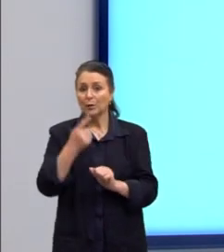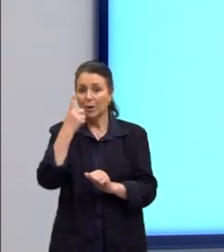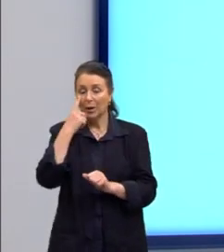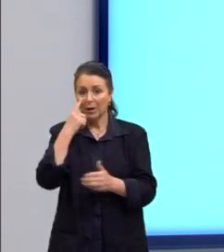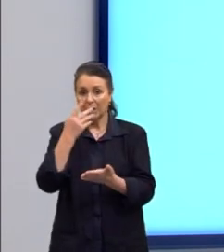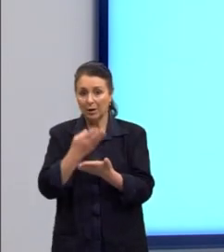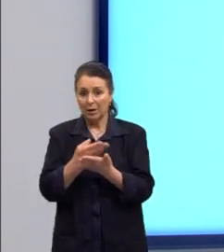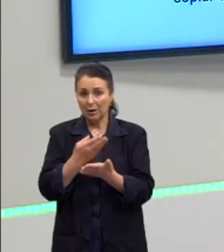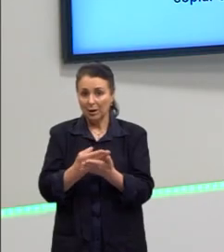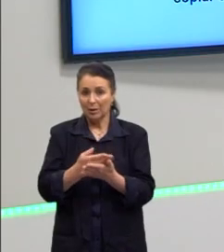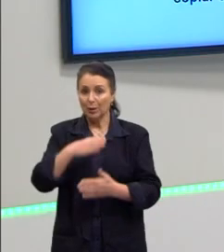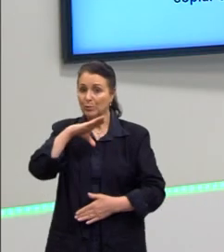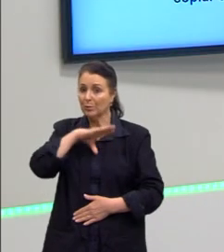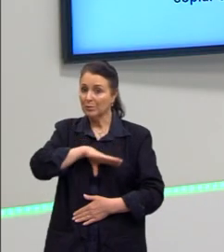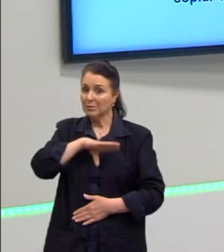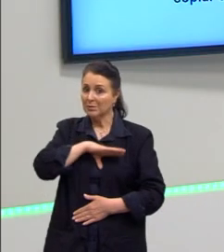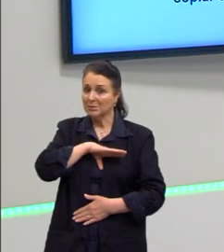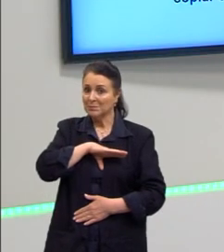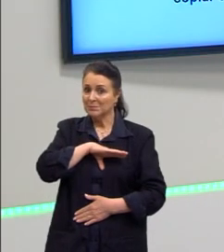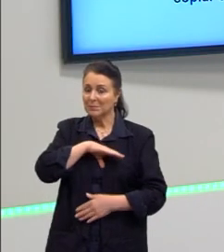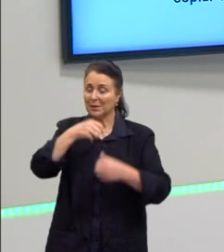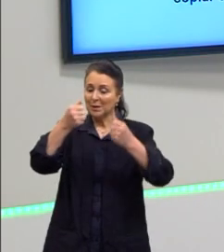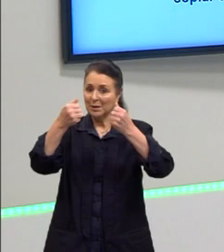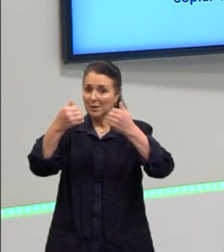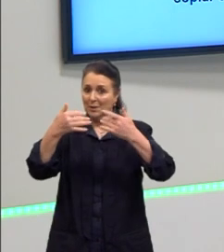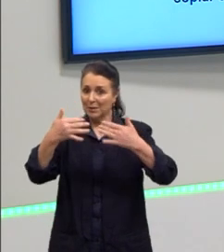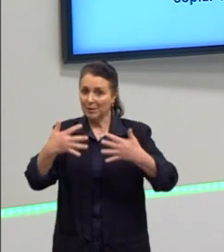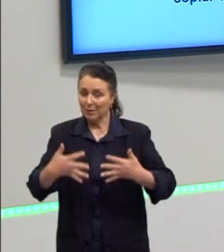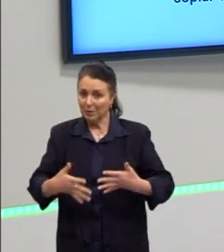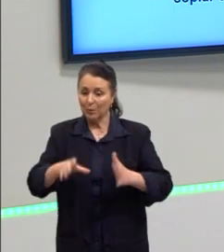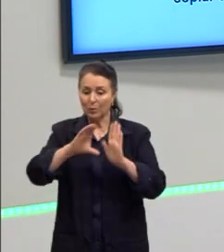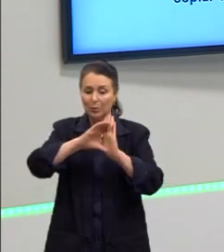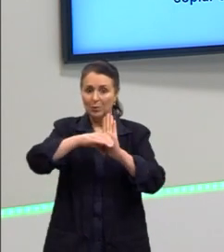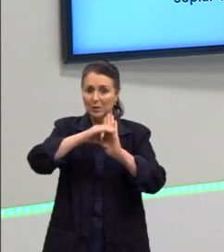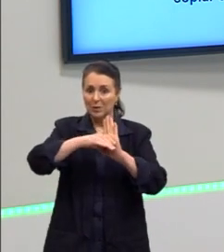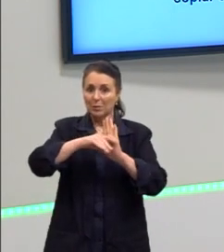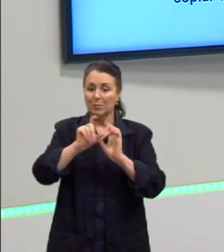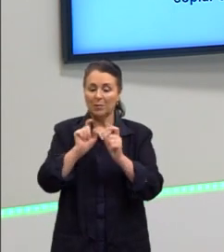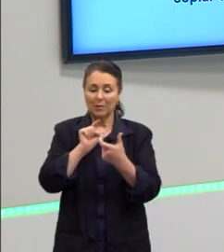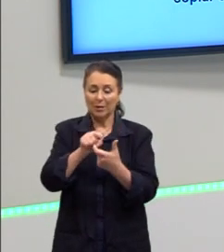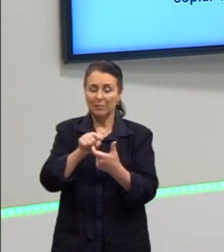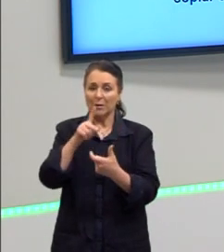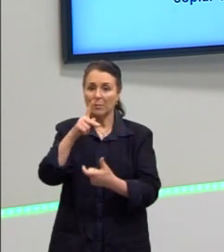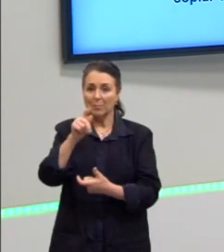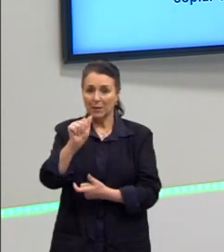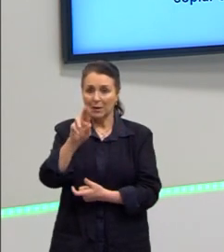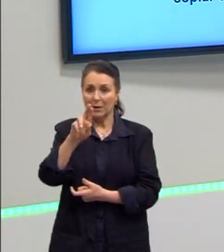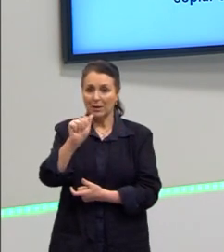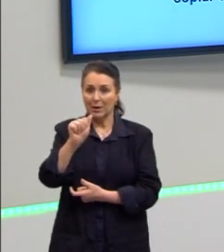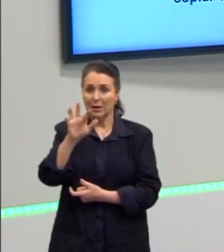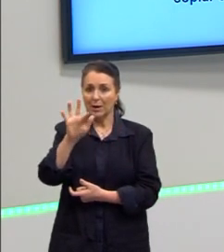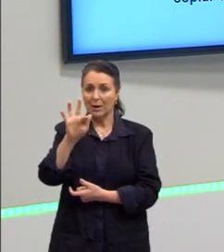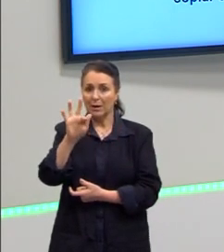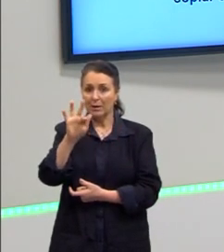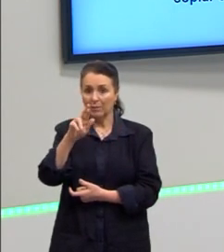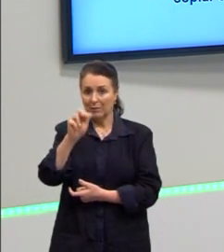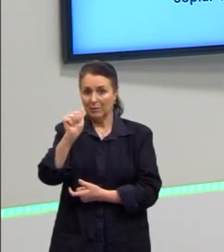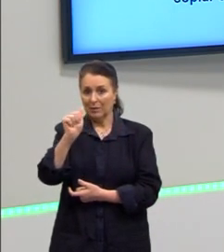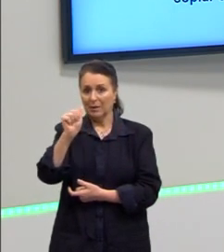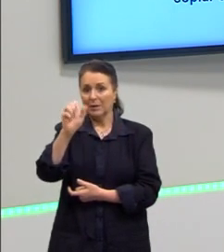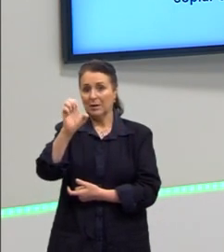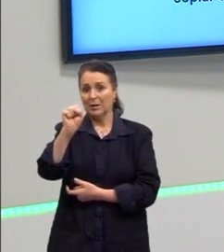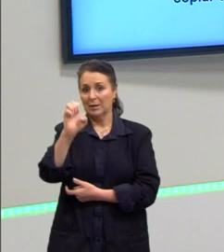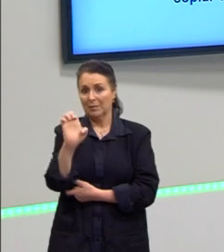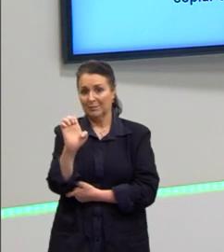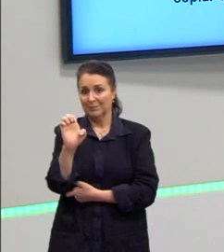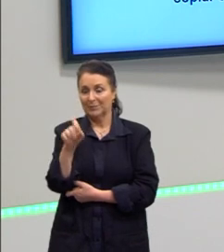nas aulas de língua portuguesa que tem sobre o conceito de paráfrase e muito mais elementos Além disso nas